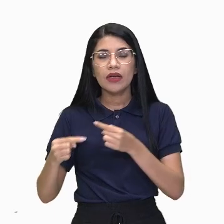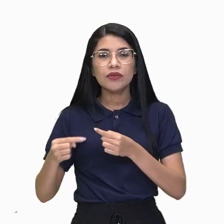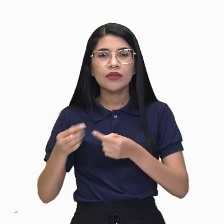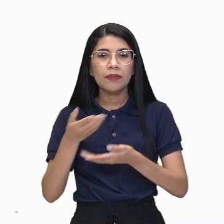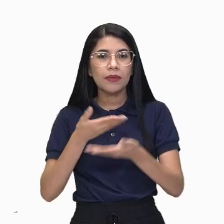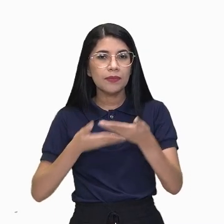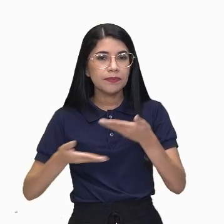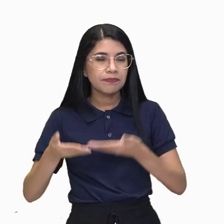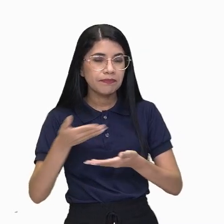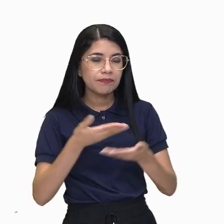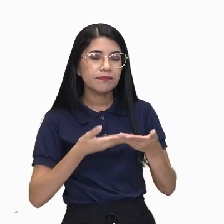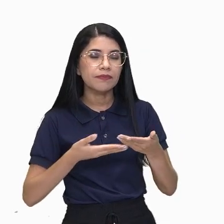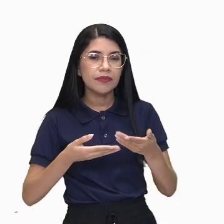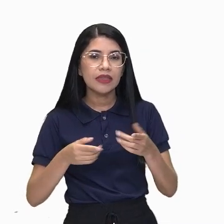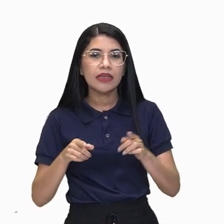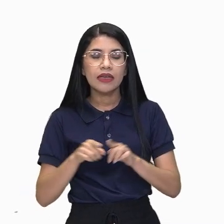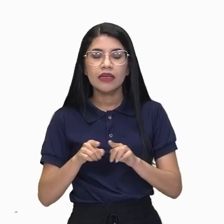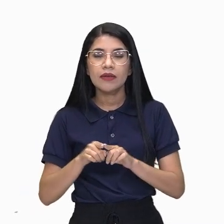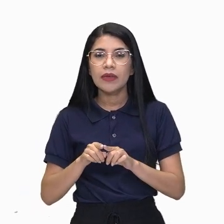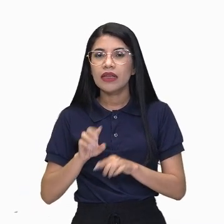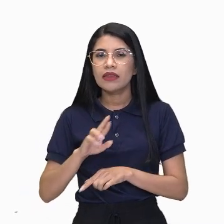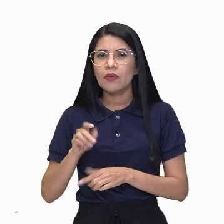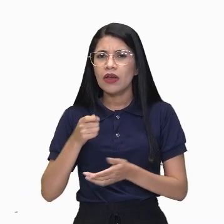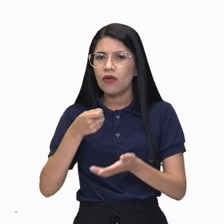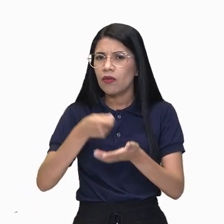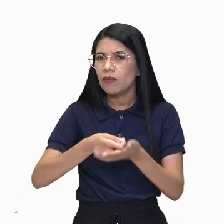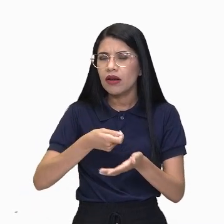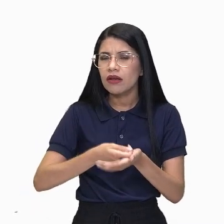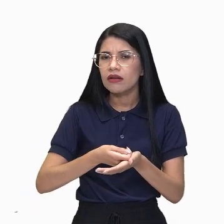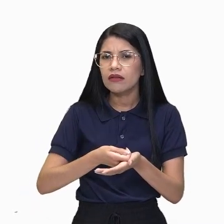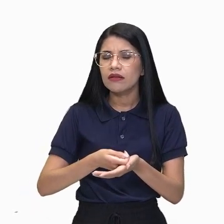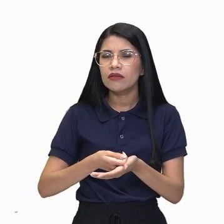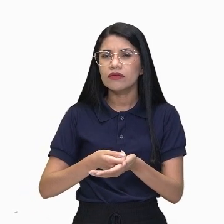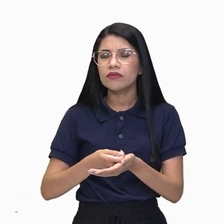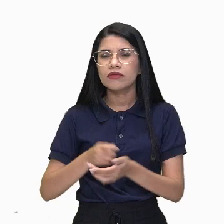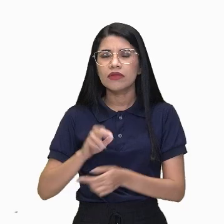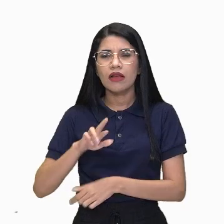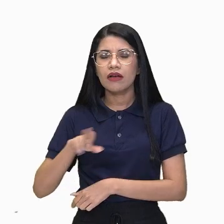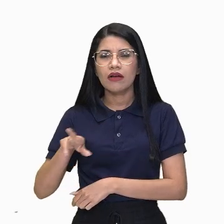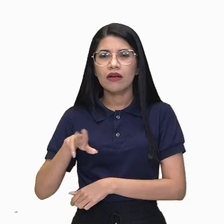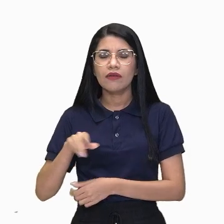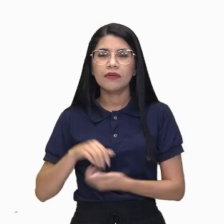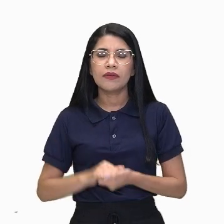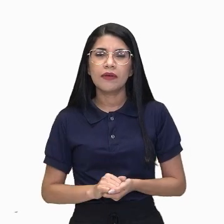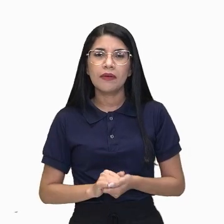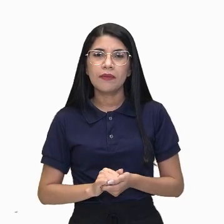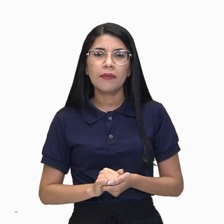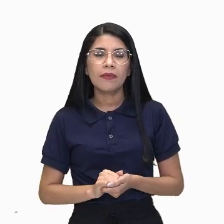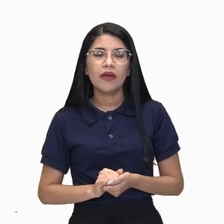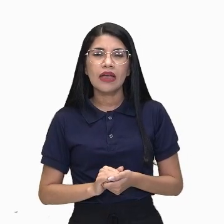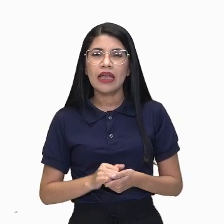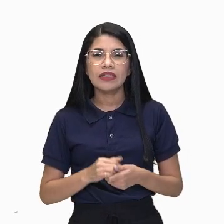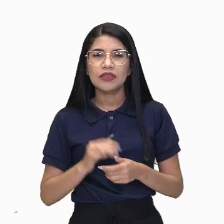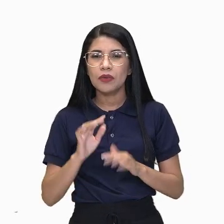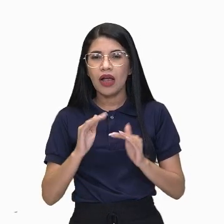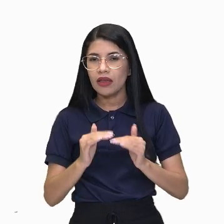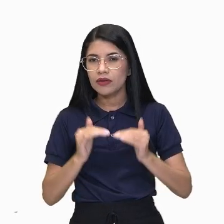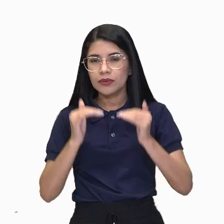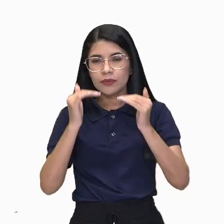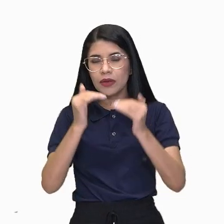de diálogo, não de uma forma impositiva, ocidental, como a verdadeira, como a que